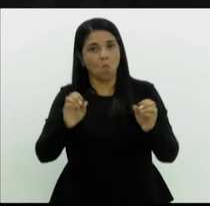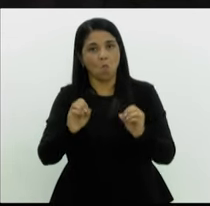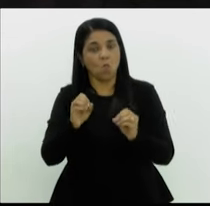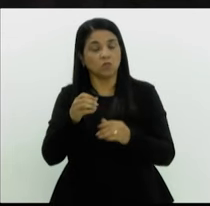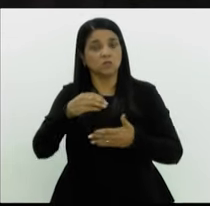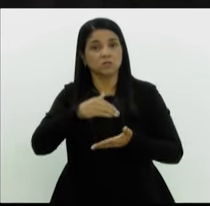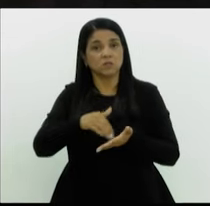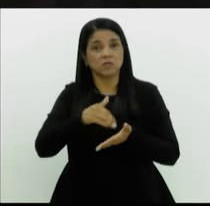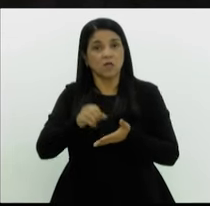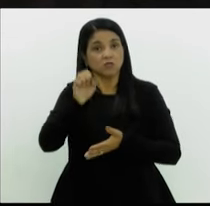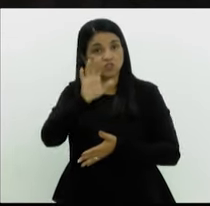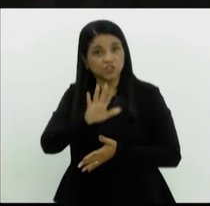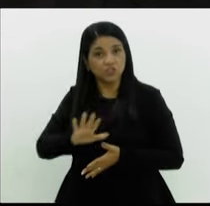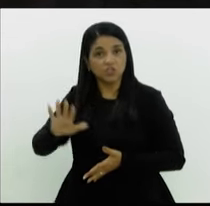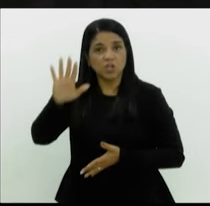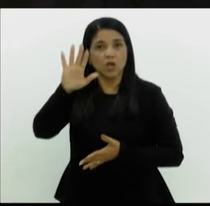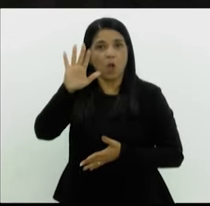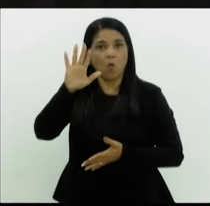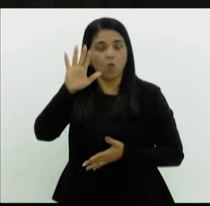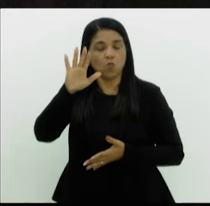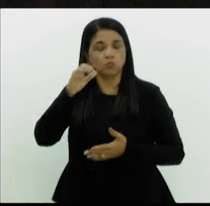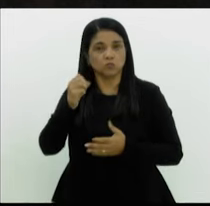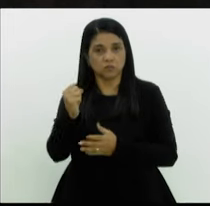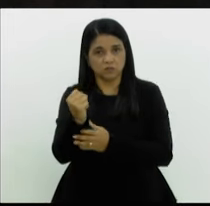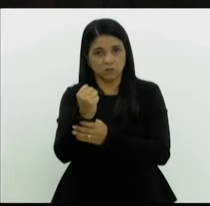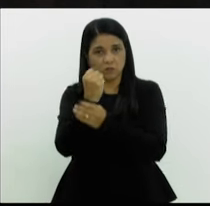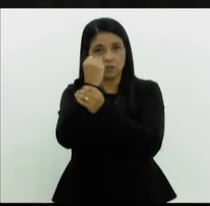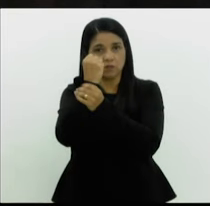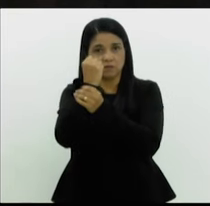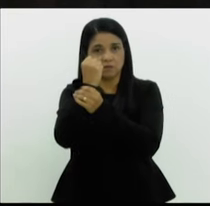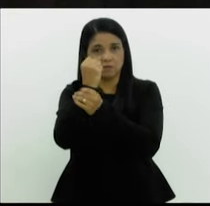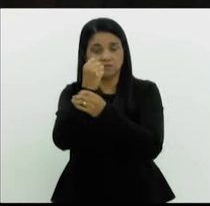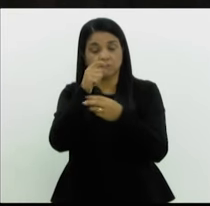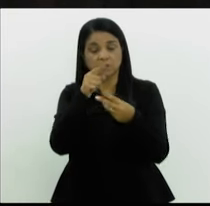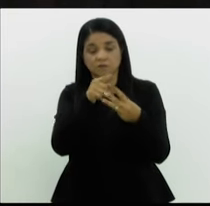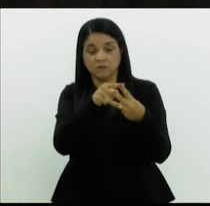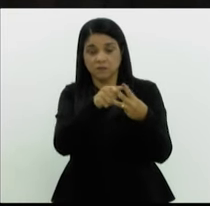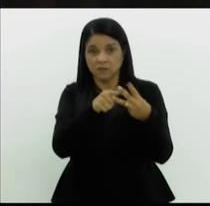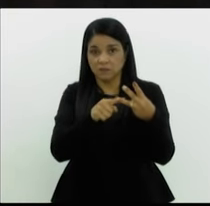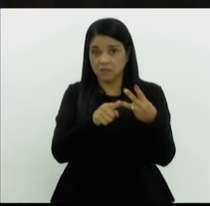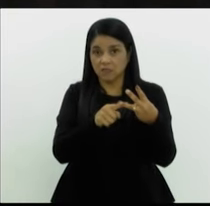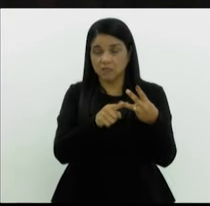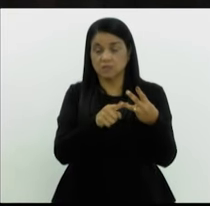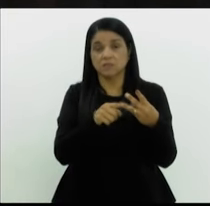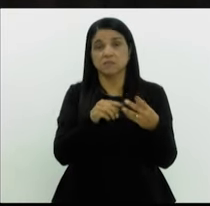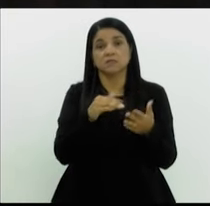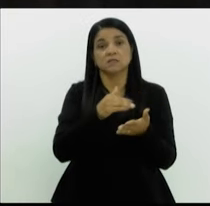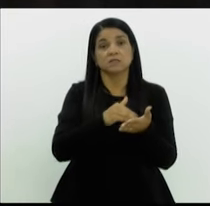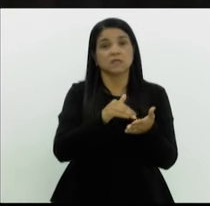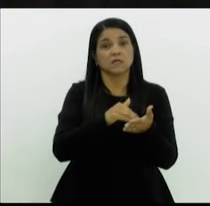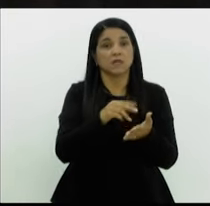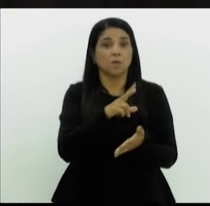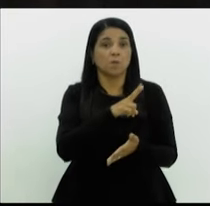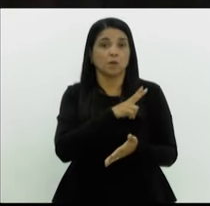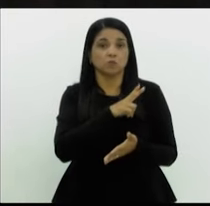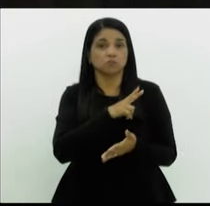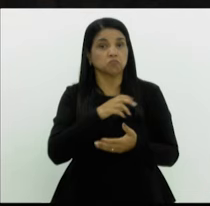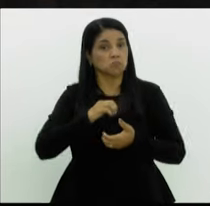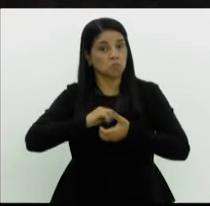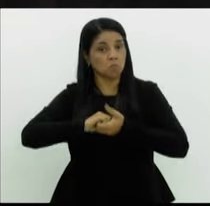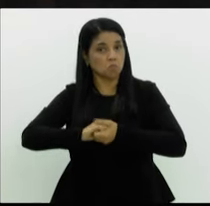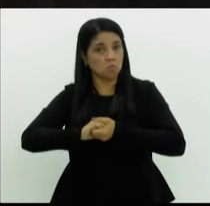secretário-geral, que agora tem o secretário-geral de Segurança e os três secretários particulares. Não